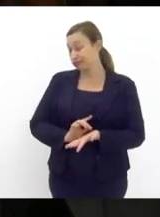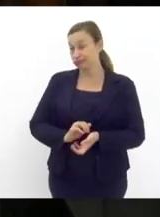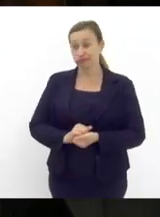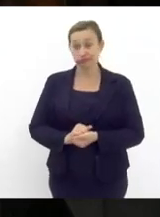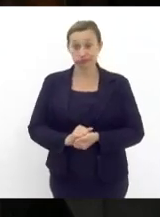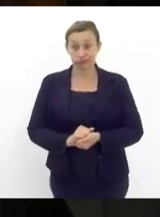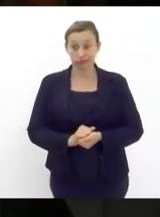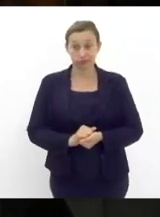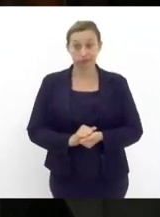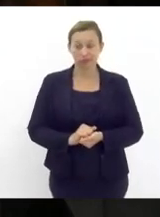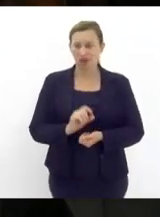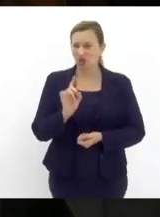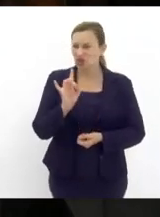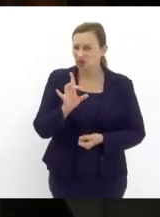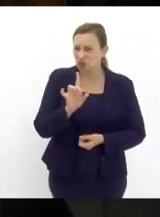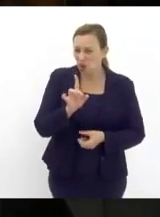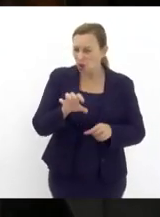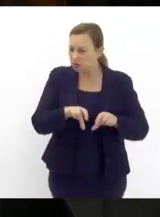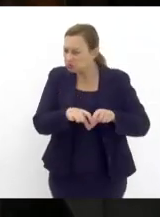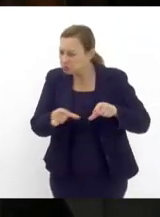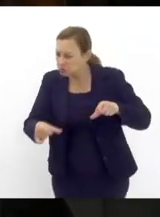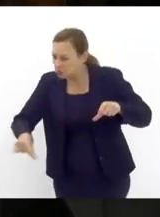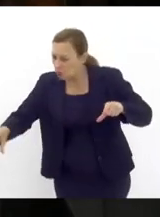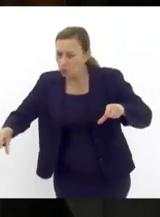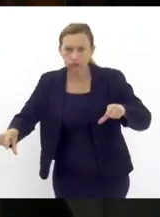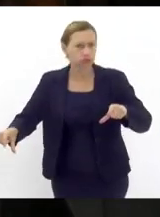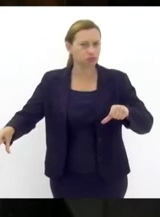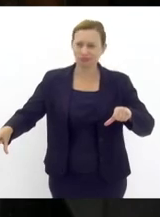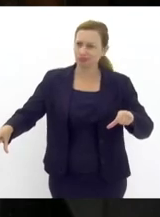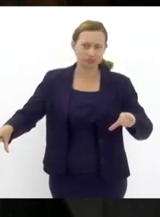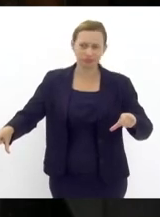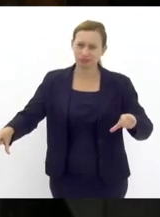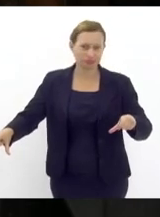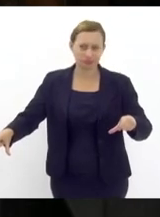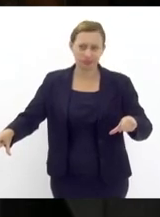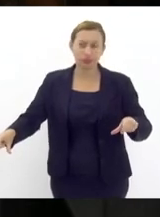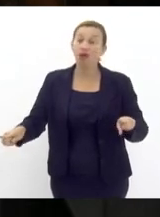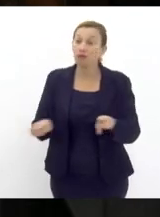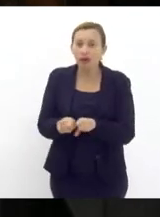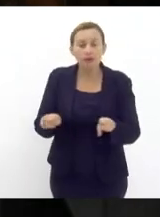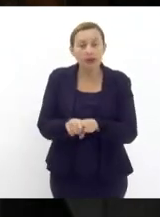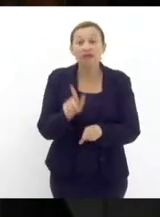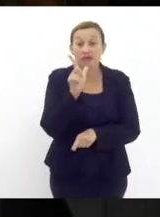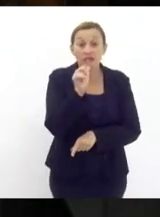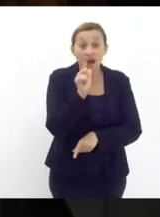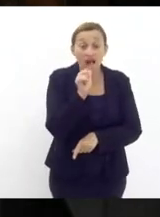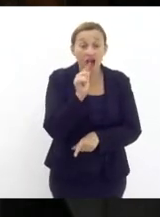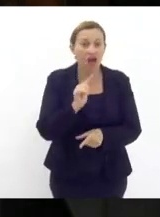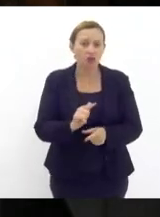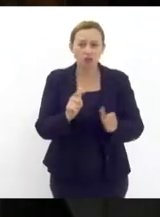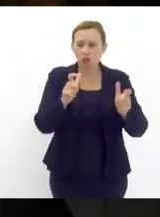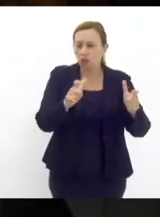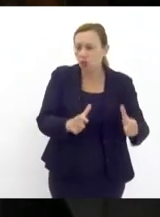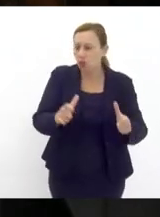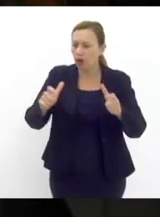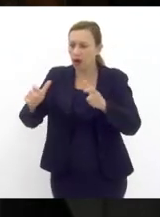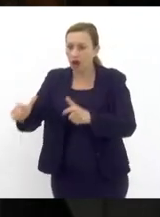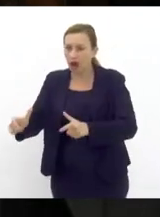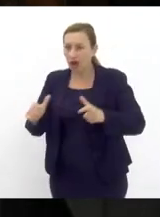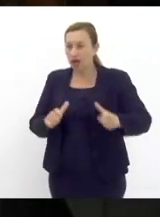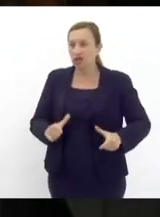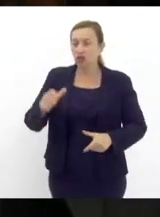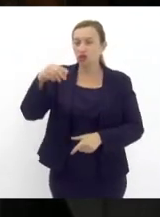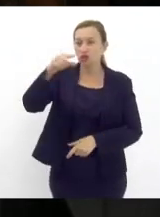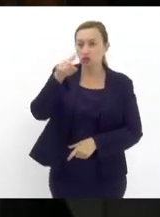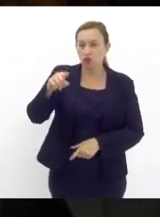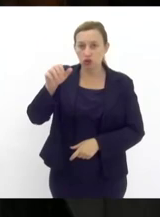e não só no esgoto também na água regiões como da